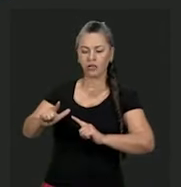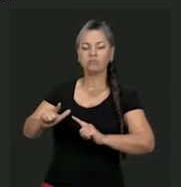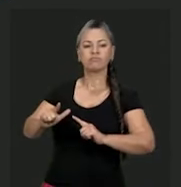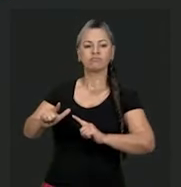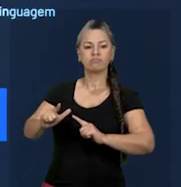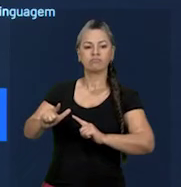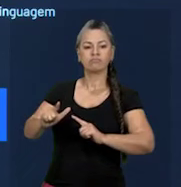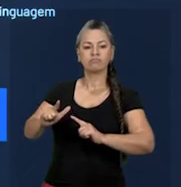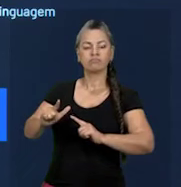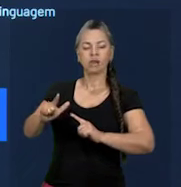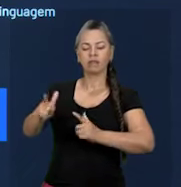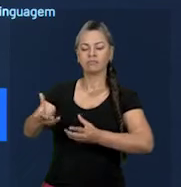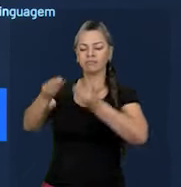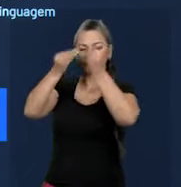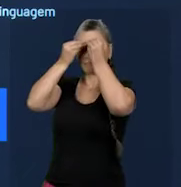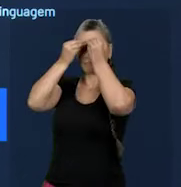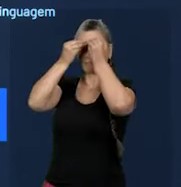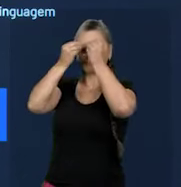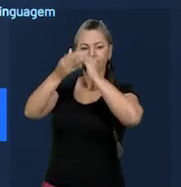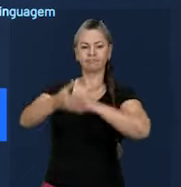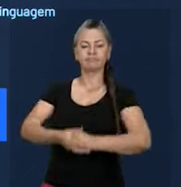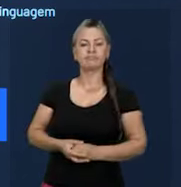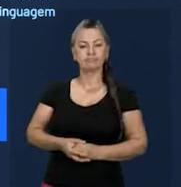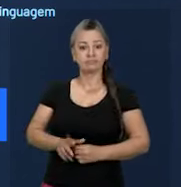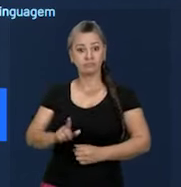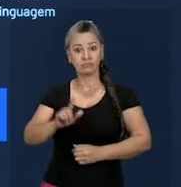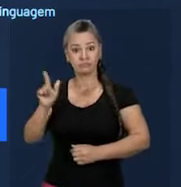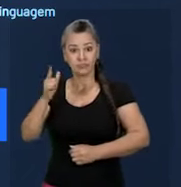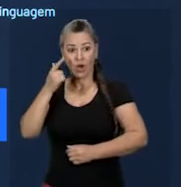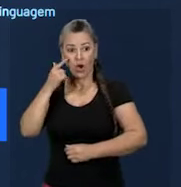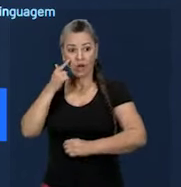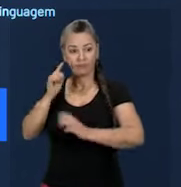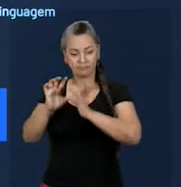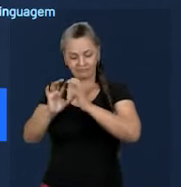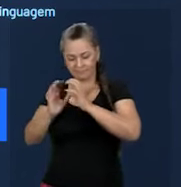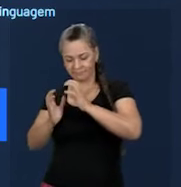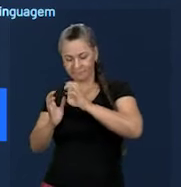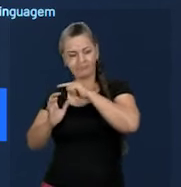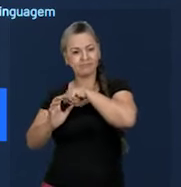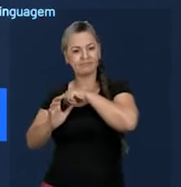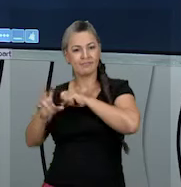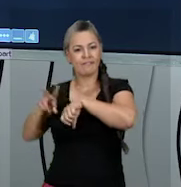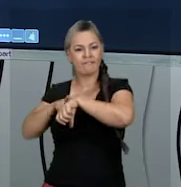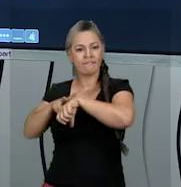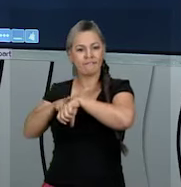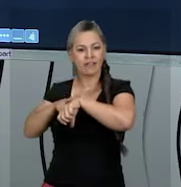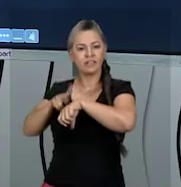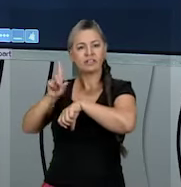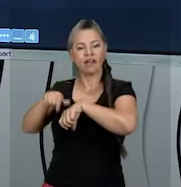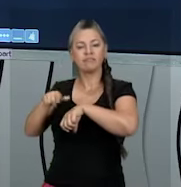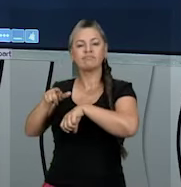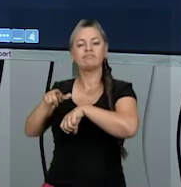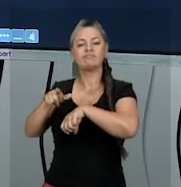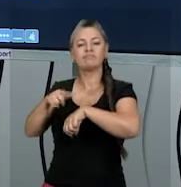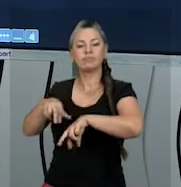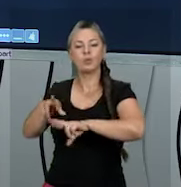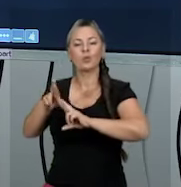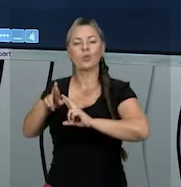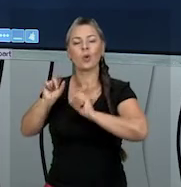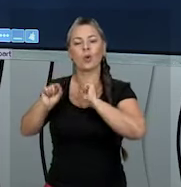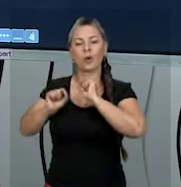essa região em verde, é responsável pela visão e o